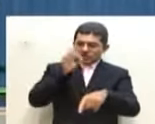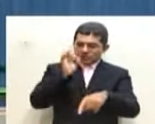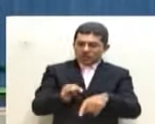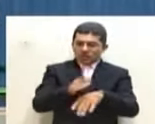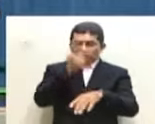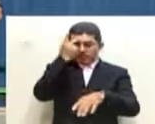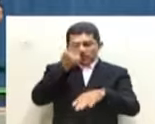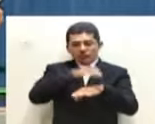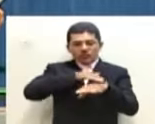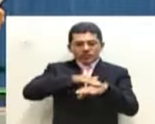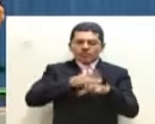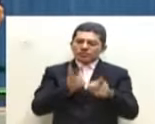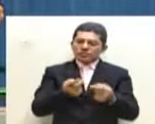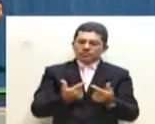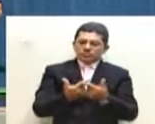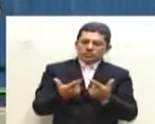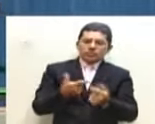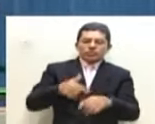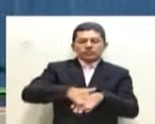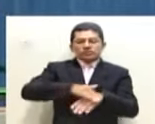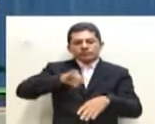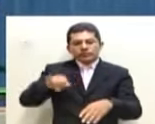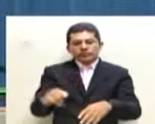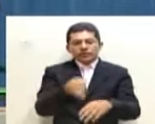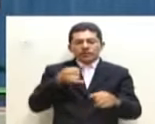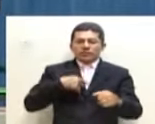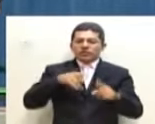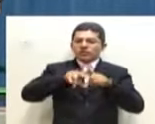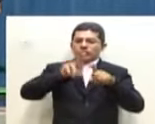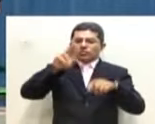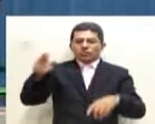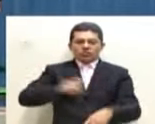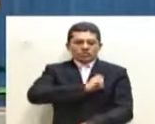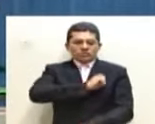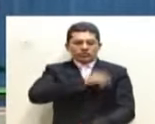me furtei da luta e do enfrentamento quando só sobrou esse caminho.